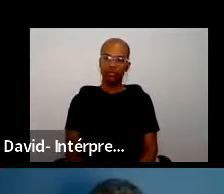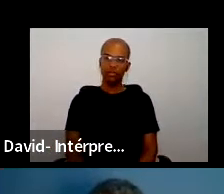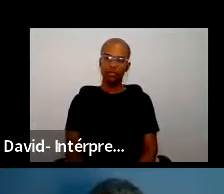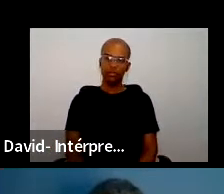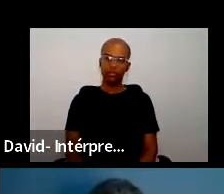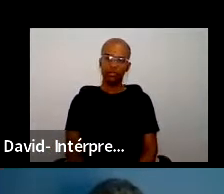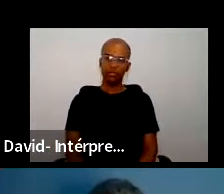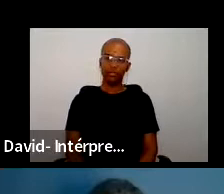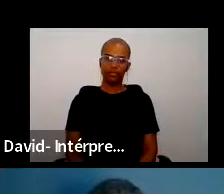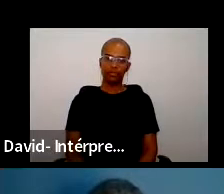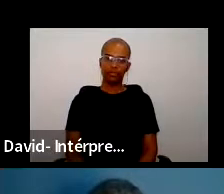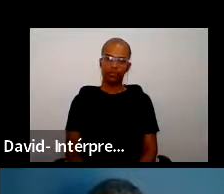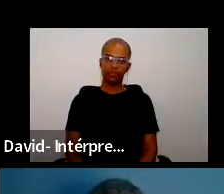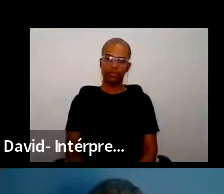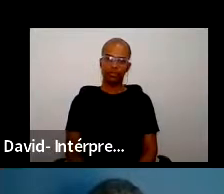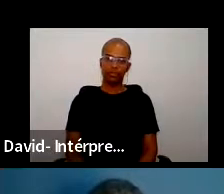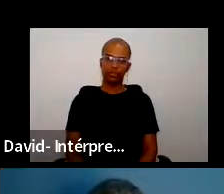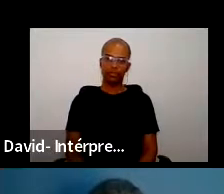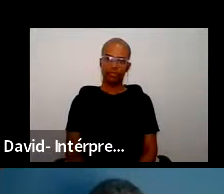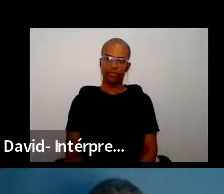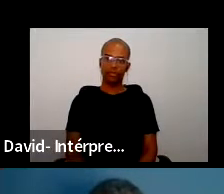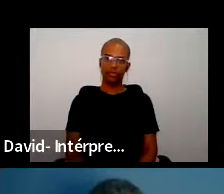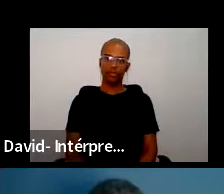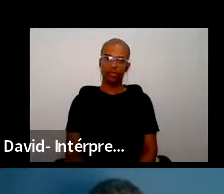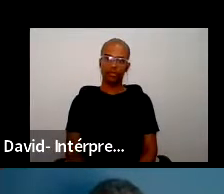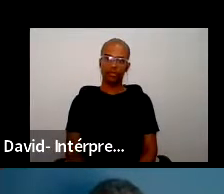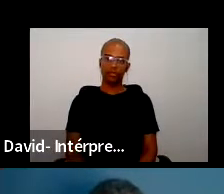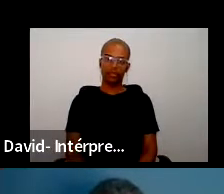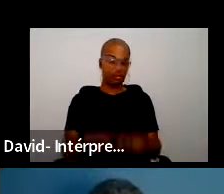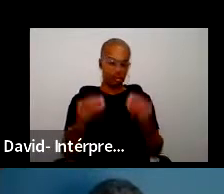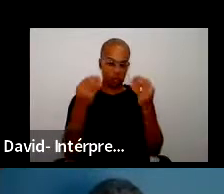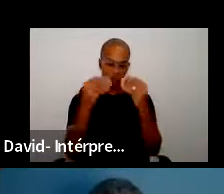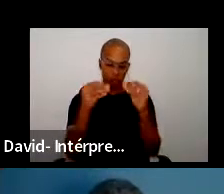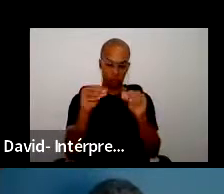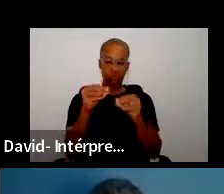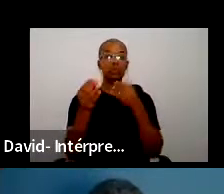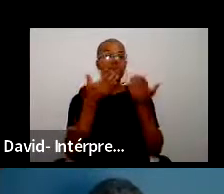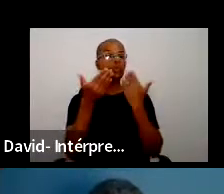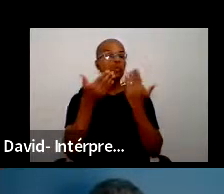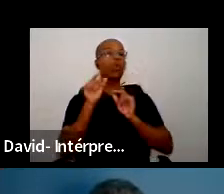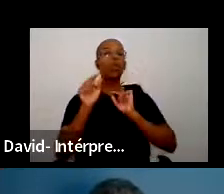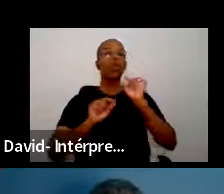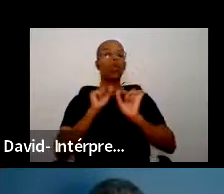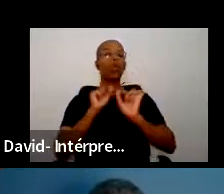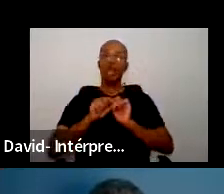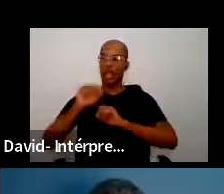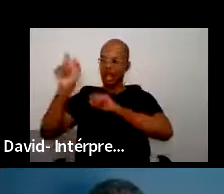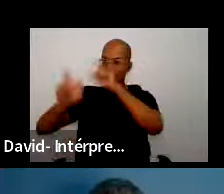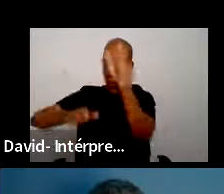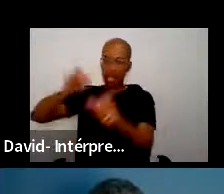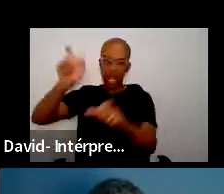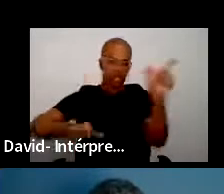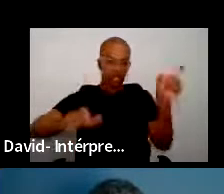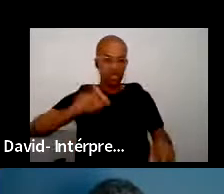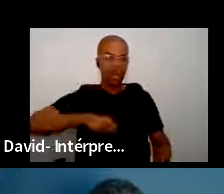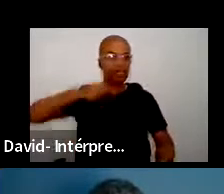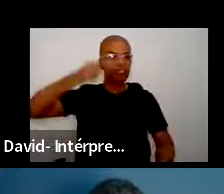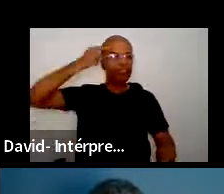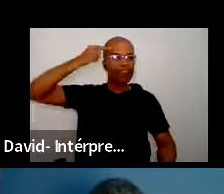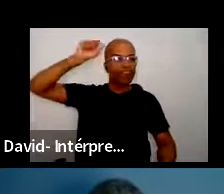essas, o que está sendo colocado em discussão para as pessoas poderem se repensar.